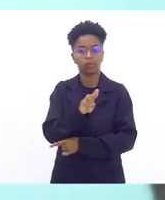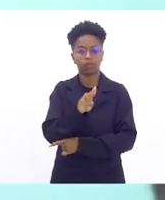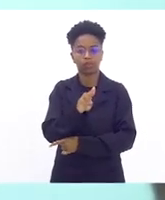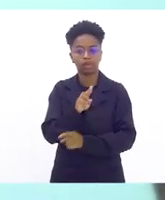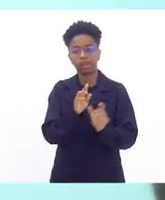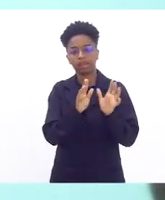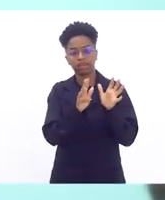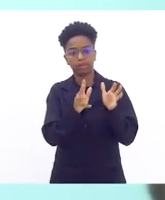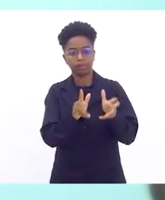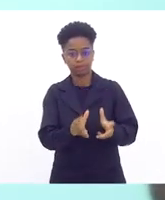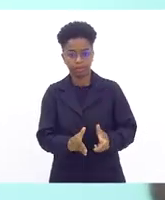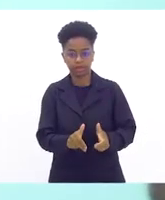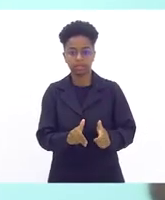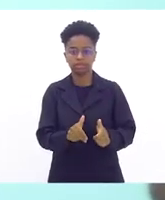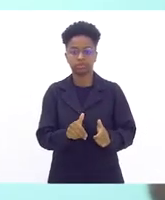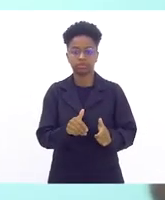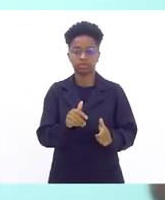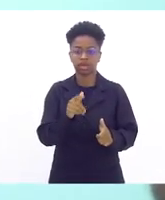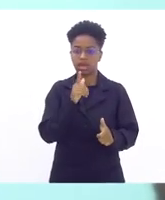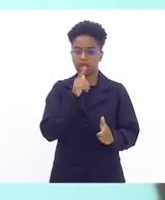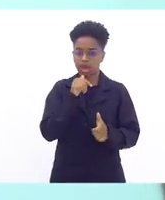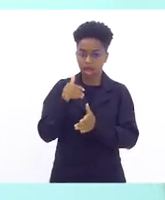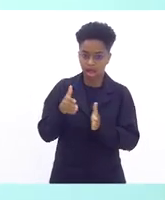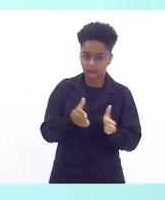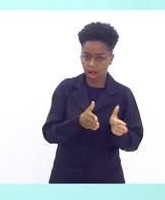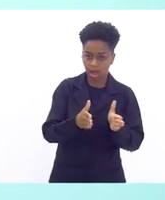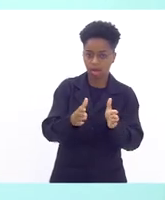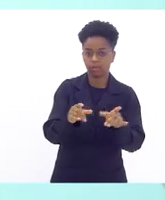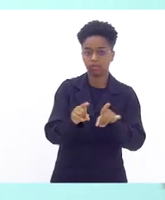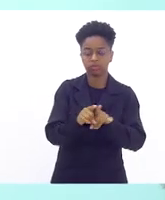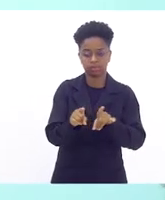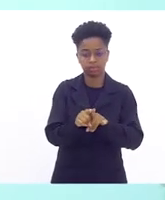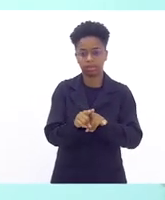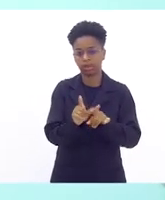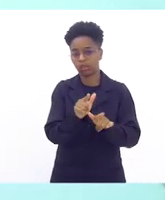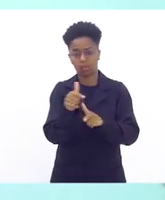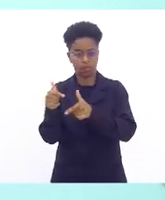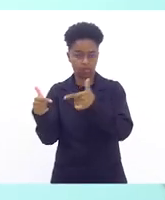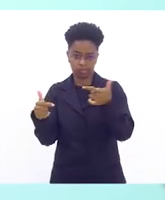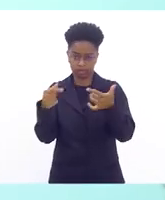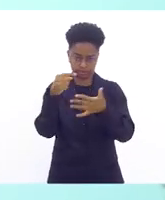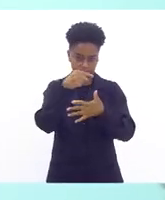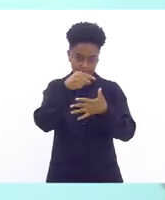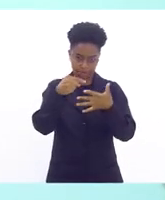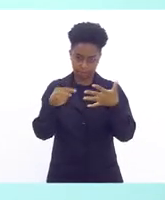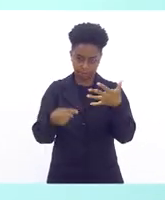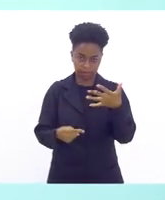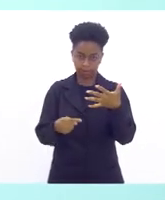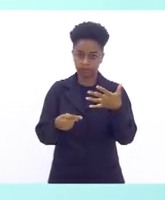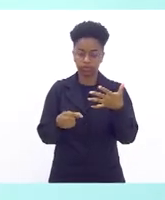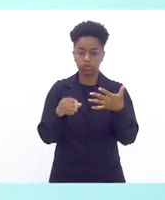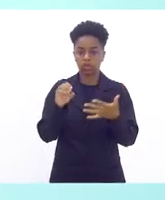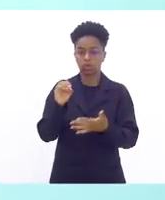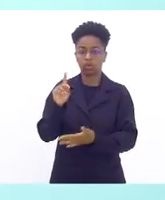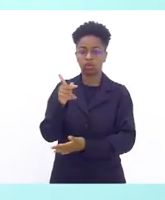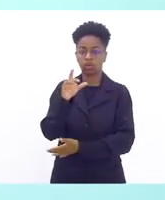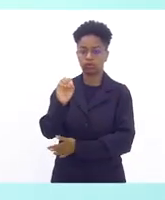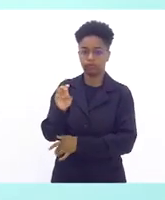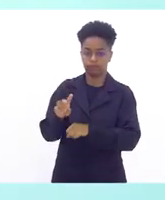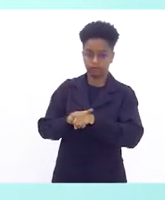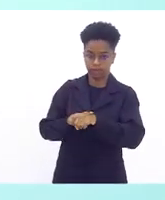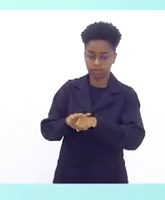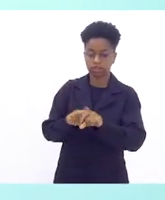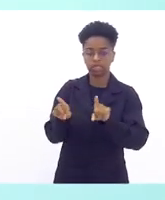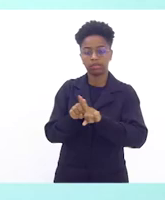limpeza dos Córregos e da macro drenagem do também outras o olho verde também outras ações